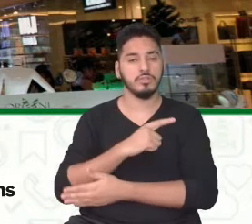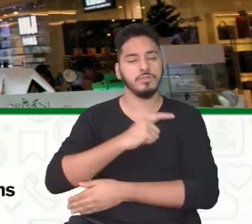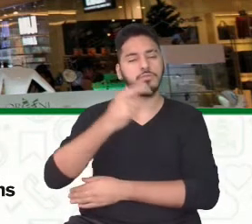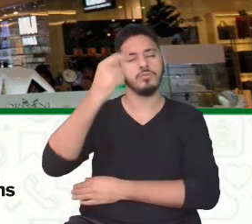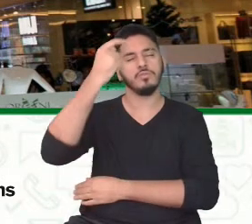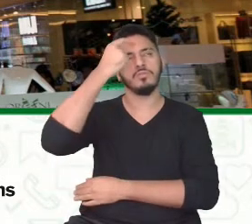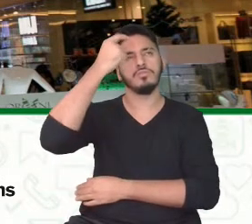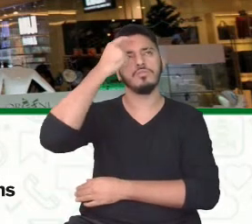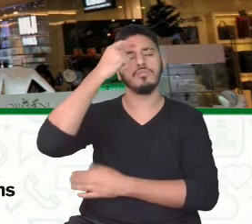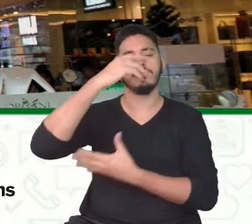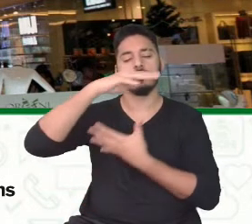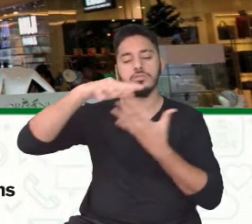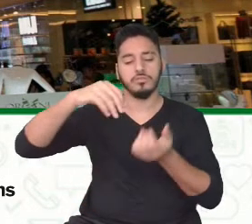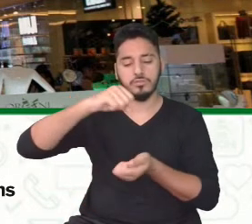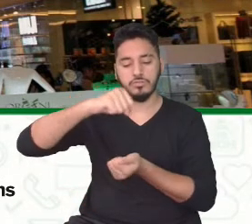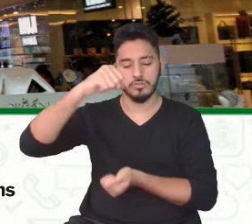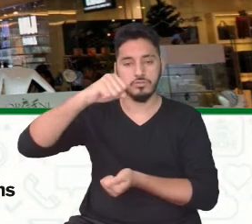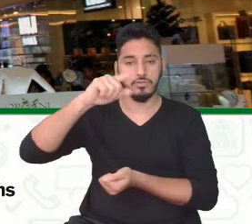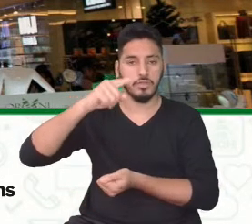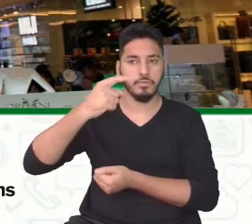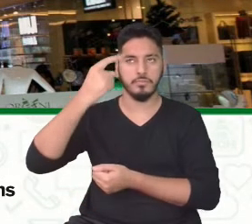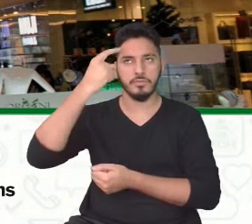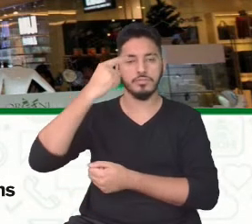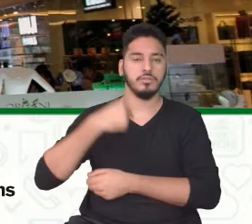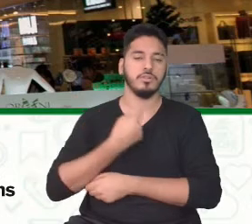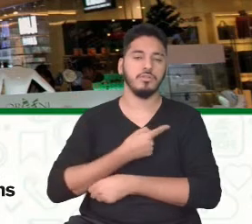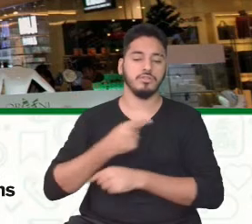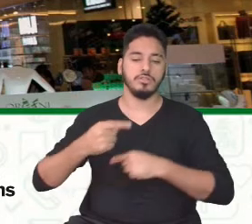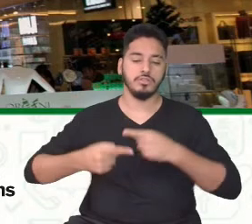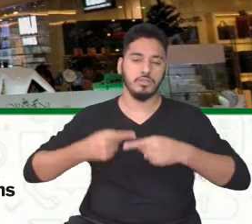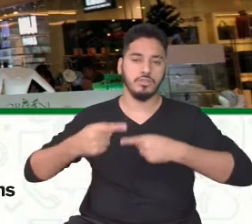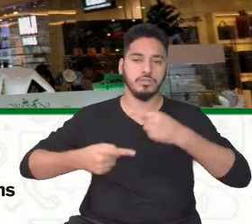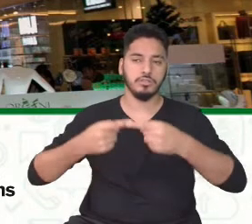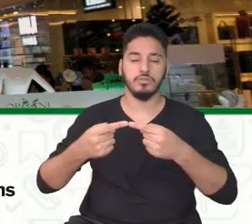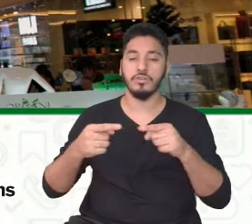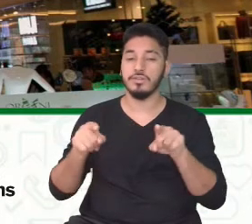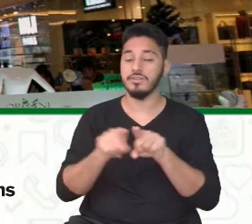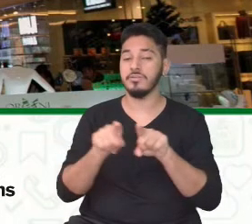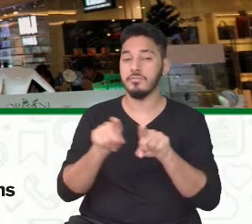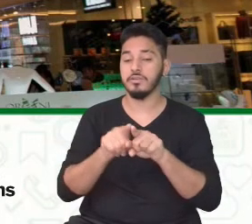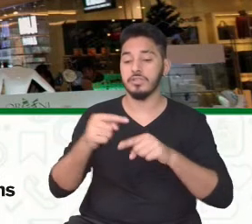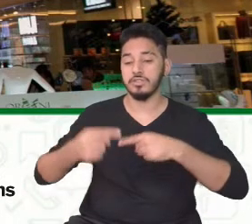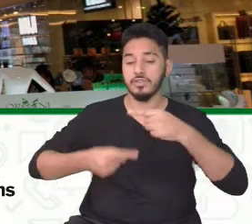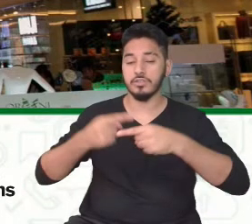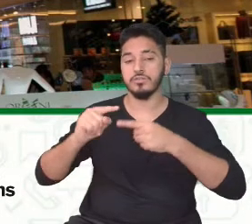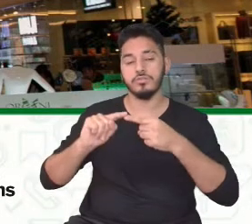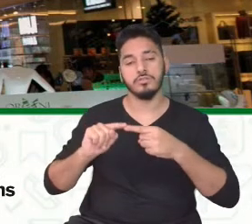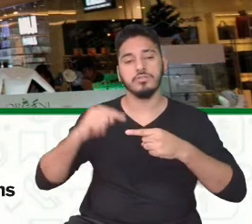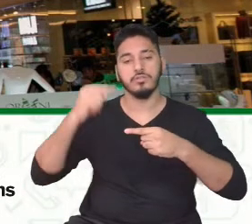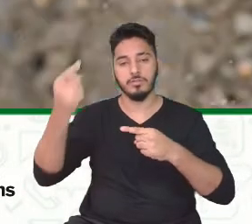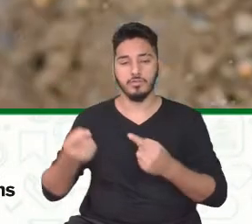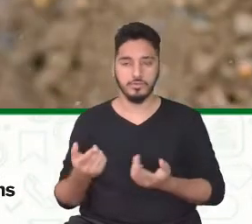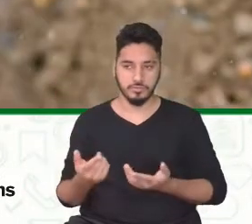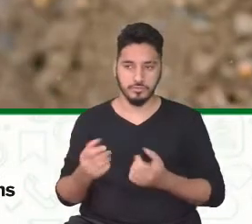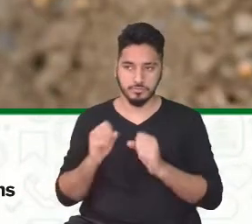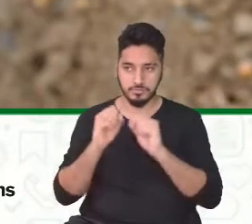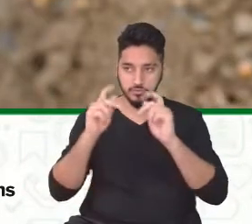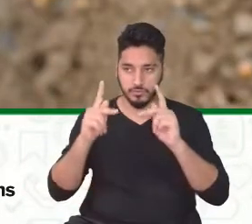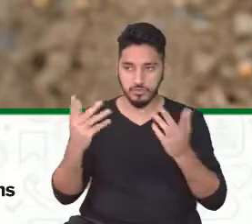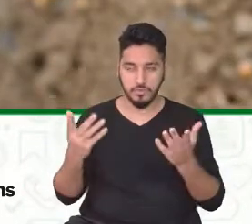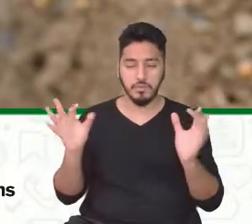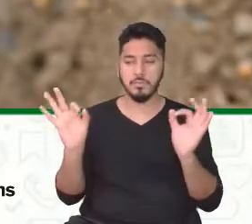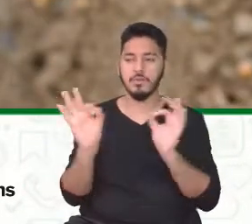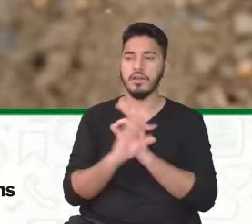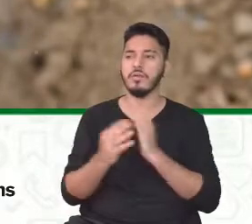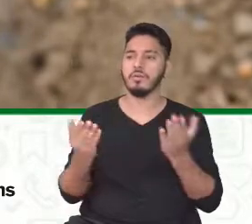consciência sustentável que justamente o que pensa na nossa geração e também das Gerações posteriores beleza